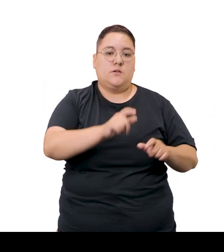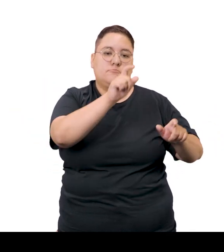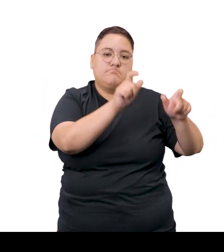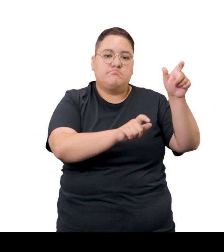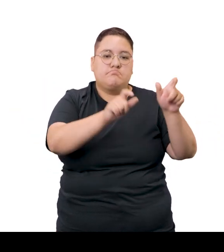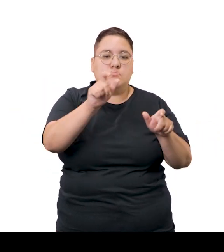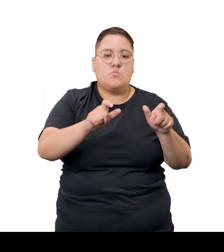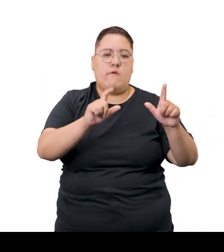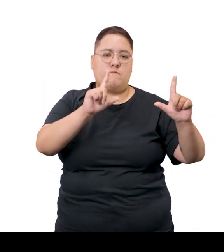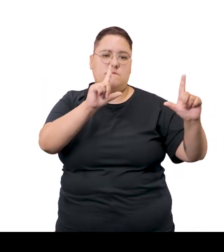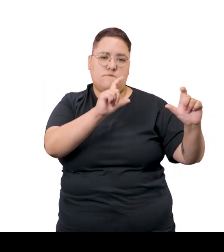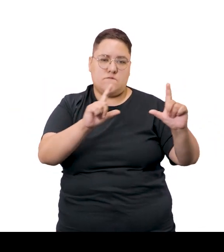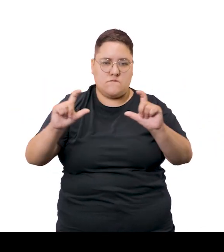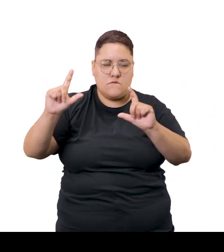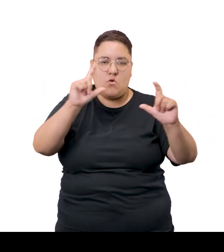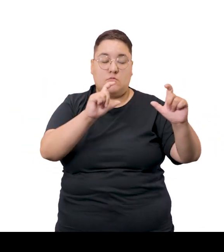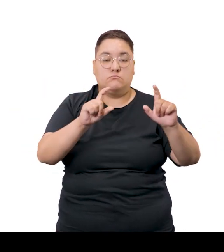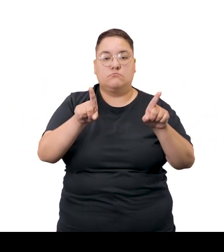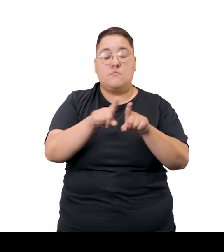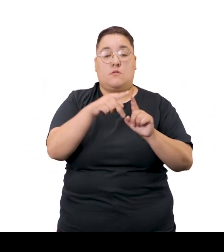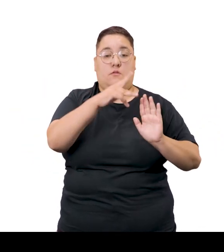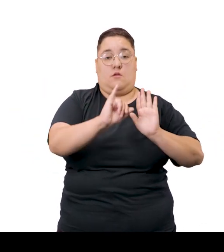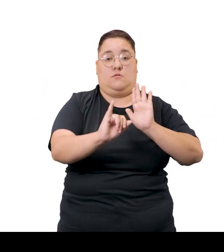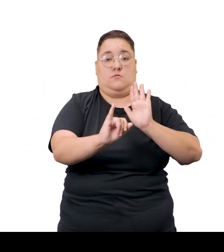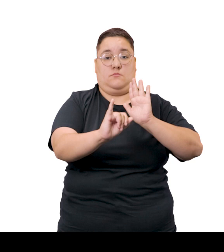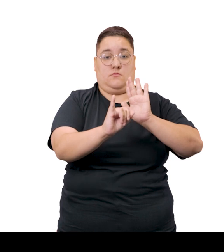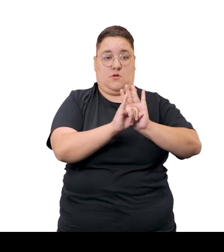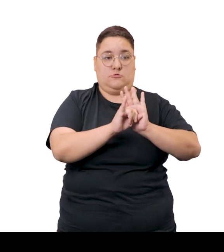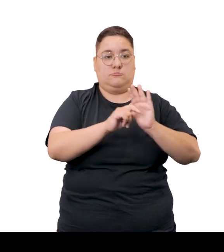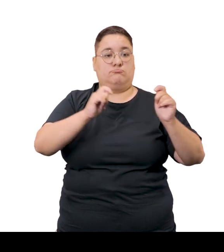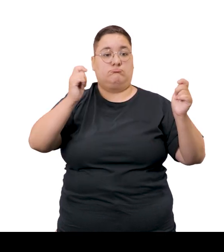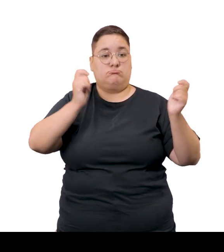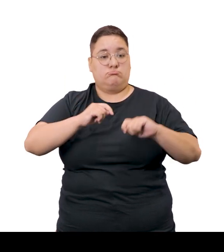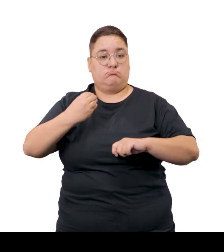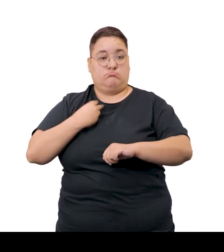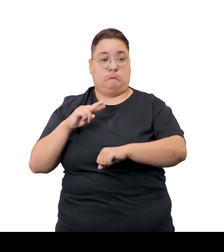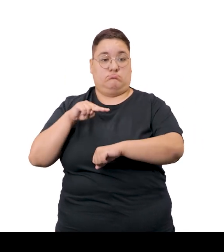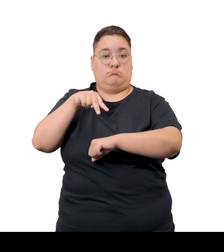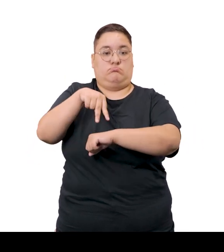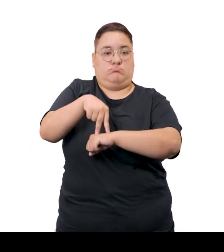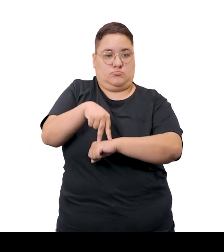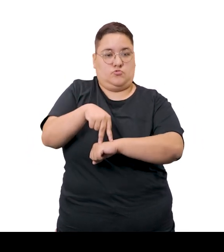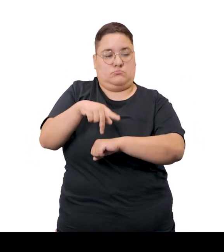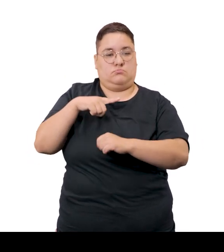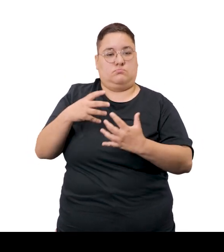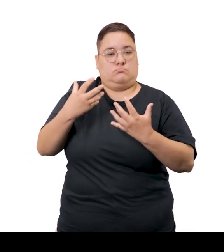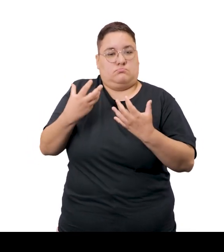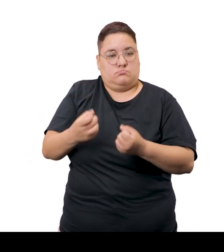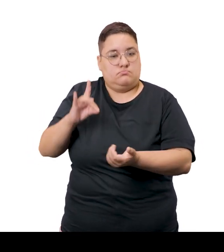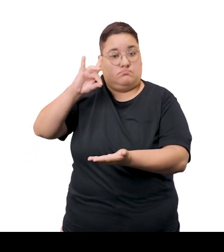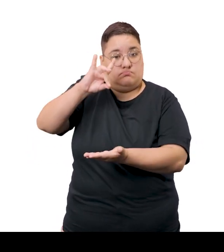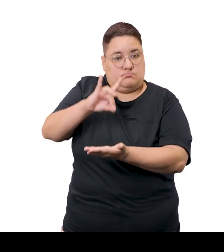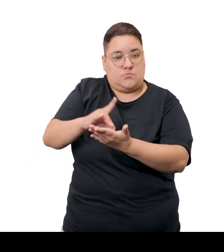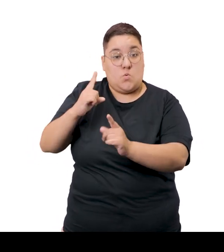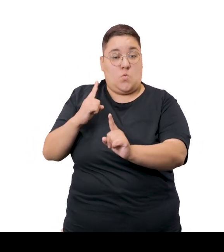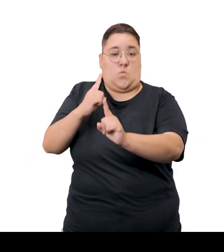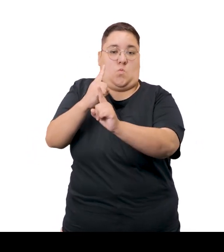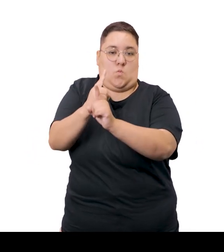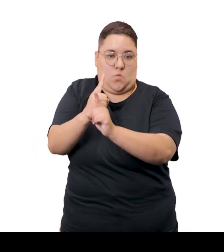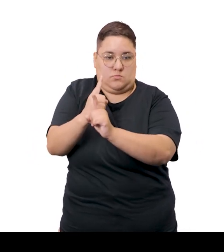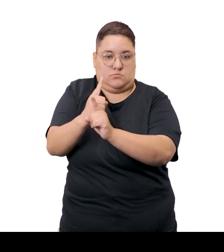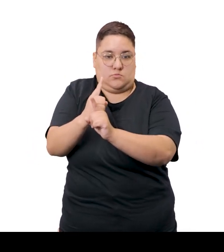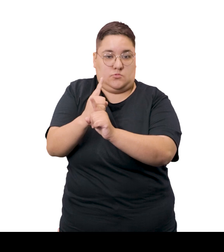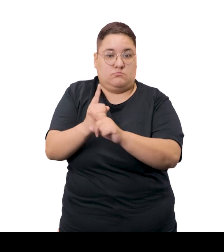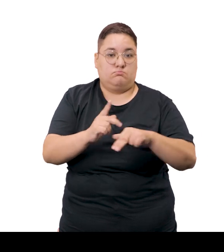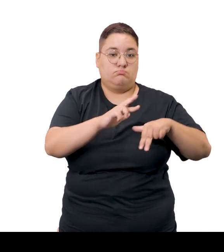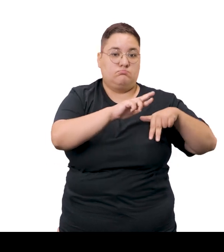estúdio fotográfico ao mesmo tempo em que suas identidades e possibilidades de existência são legitimadas nesse